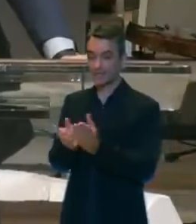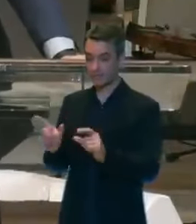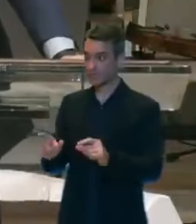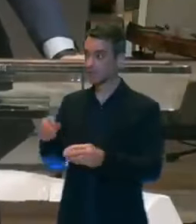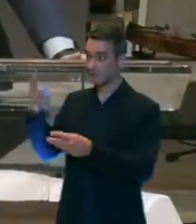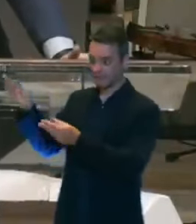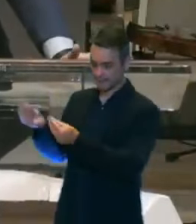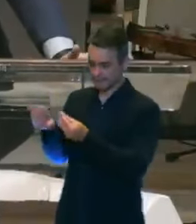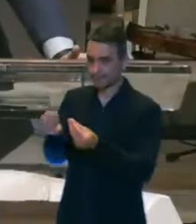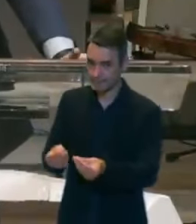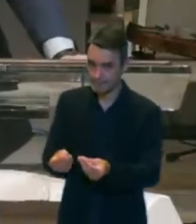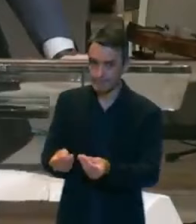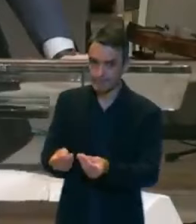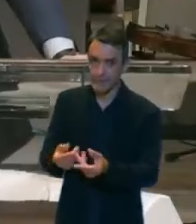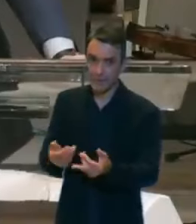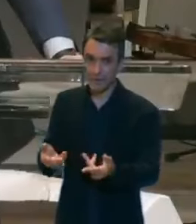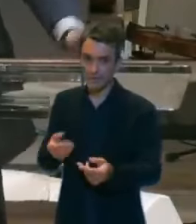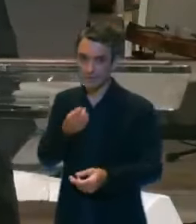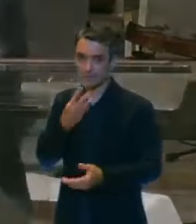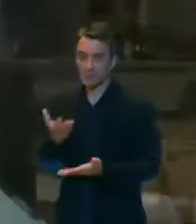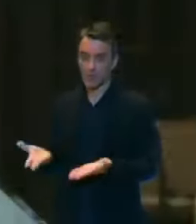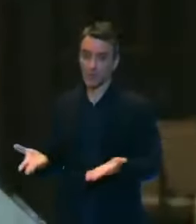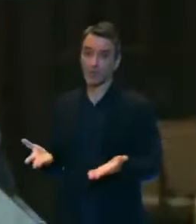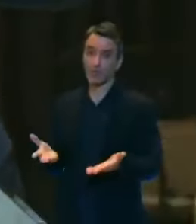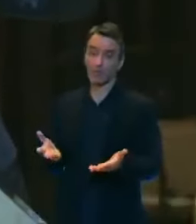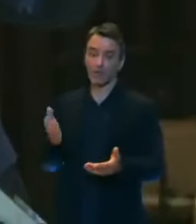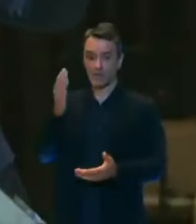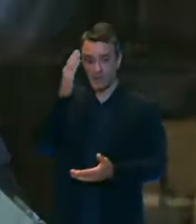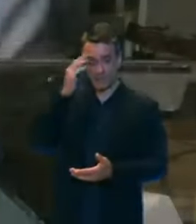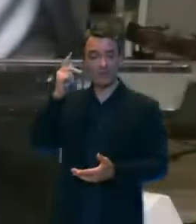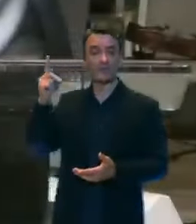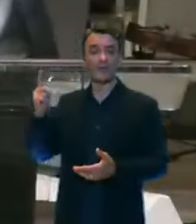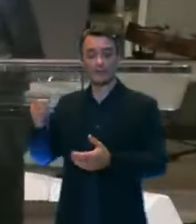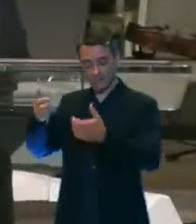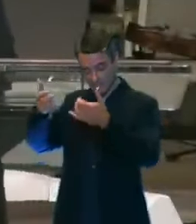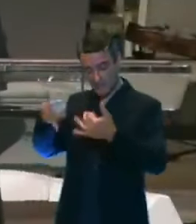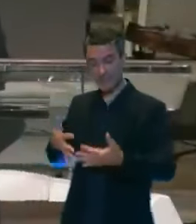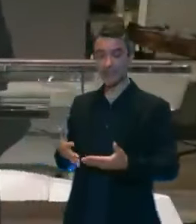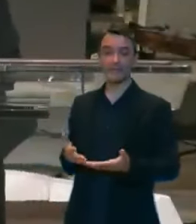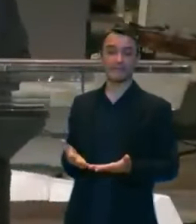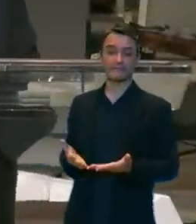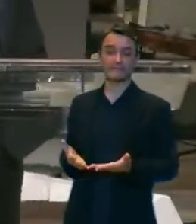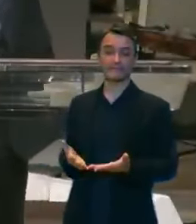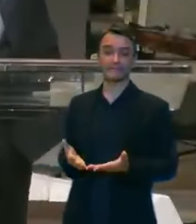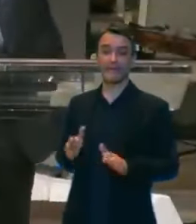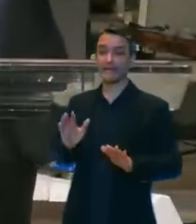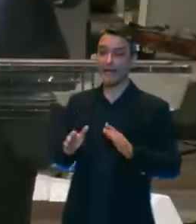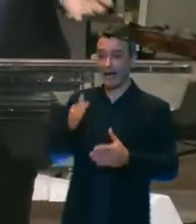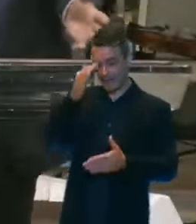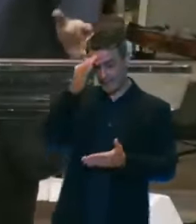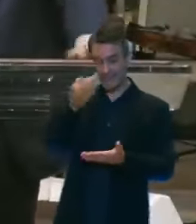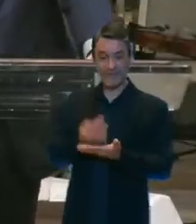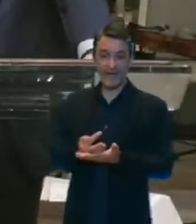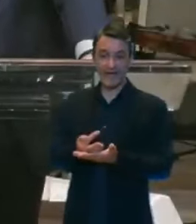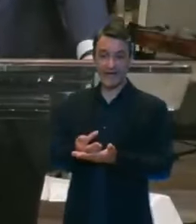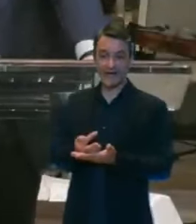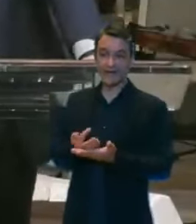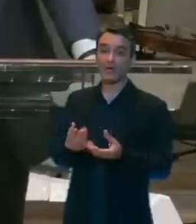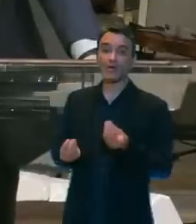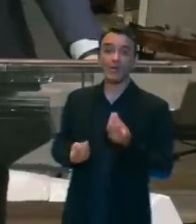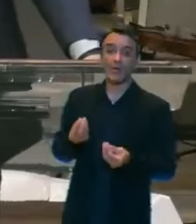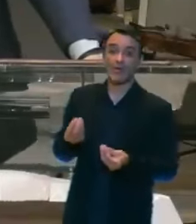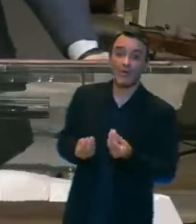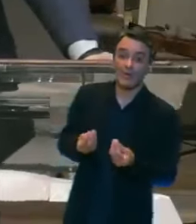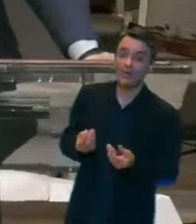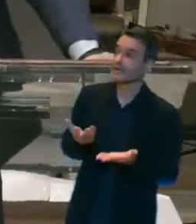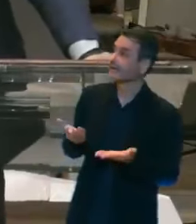Provérbios 13, 21. De fato, sem fé é impossível agradar a Deus, porque é necessário que aquele que se